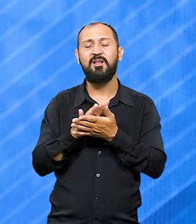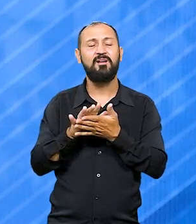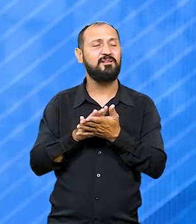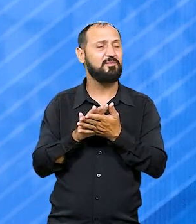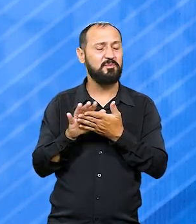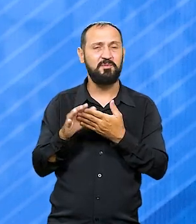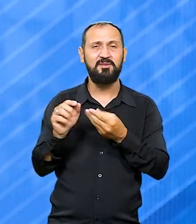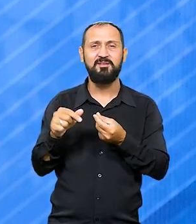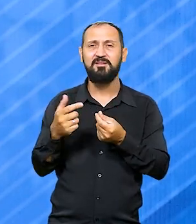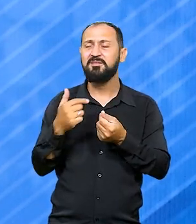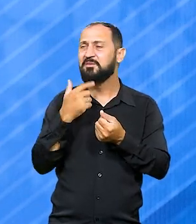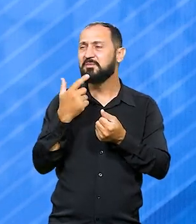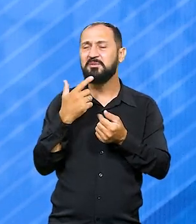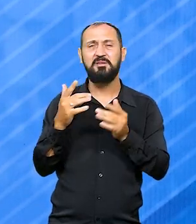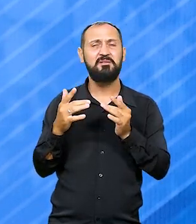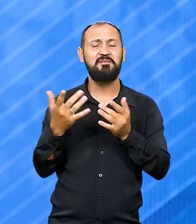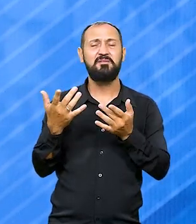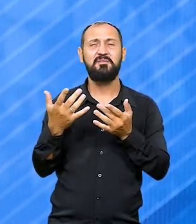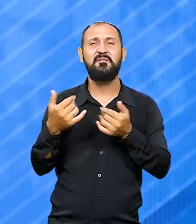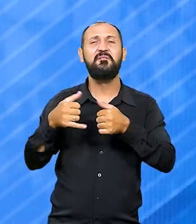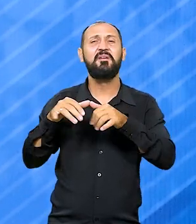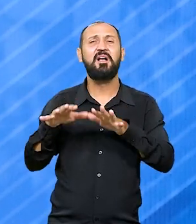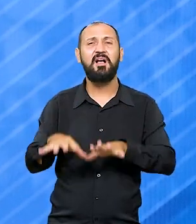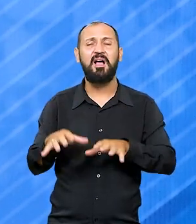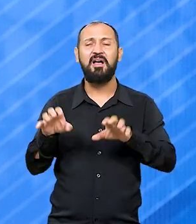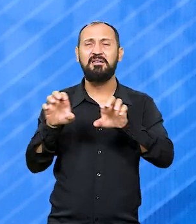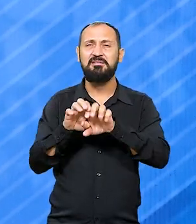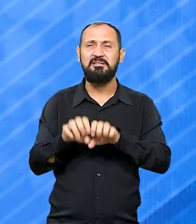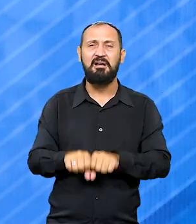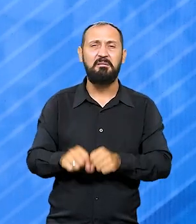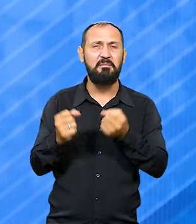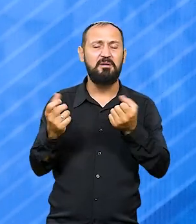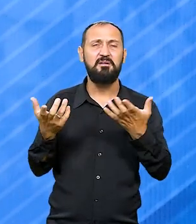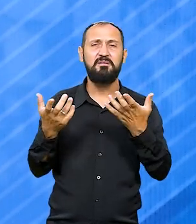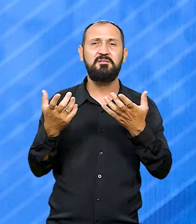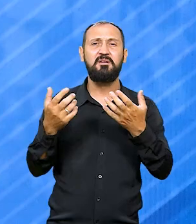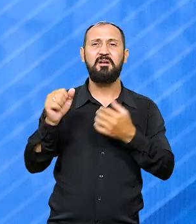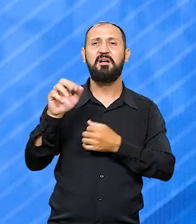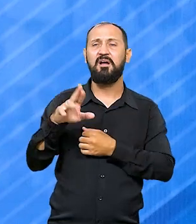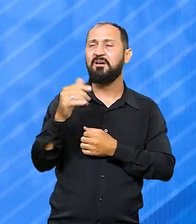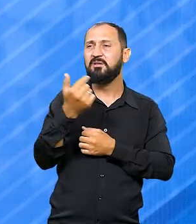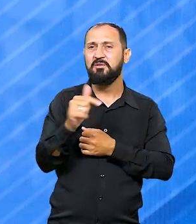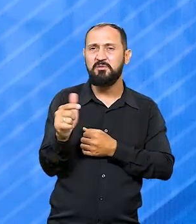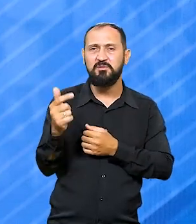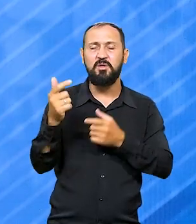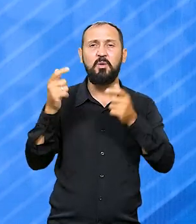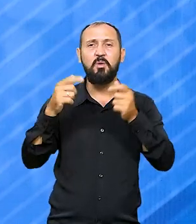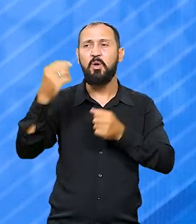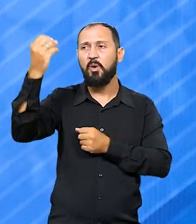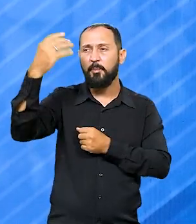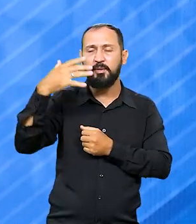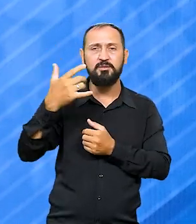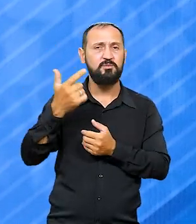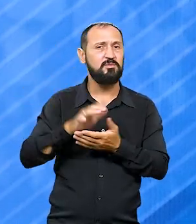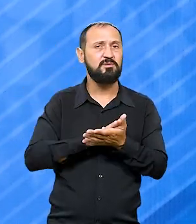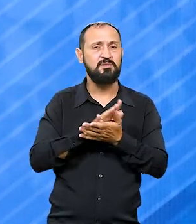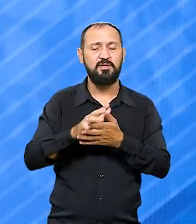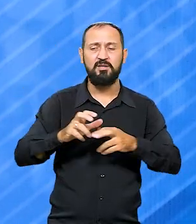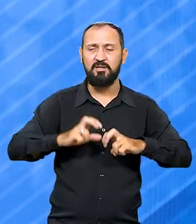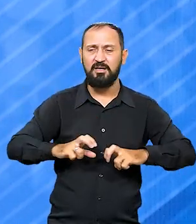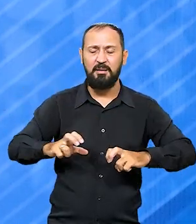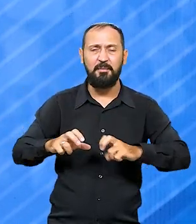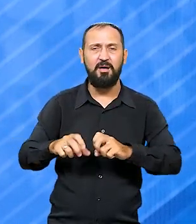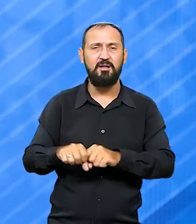como vou dizer, estavam inacessíveis ao advogado. Estruturas acabadas, sem ar-condicionado, sem